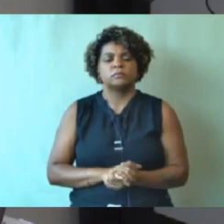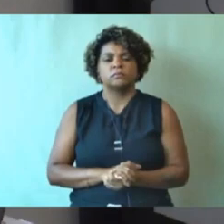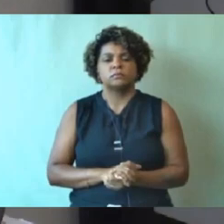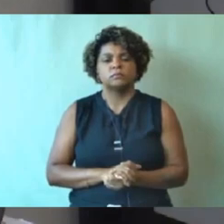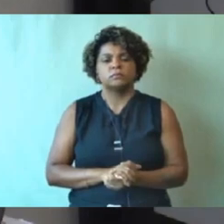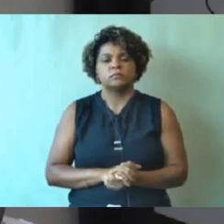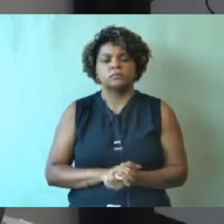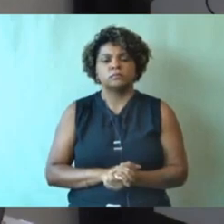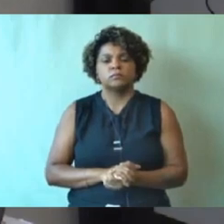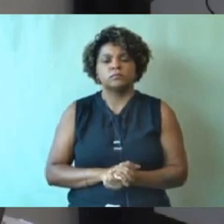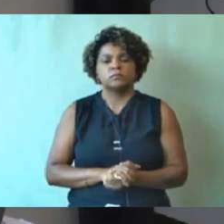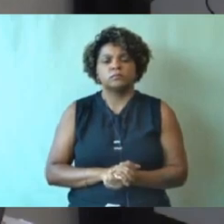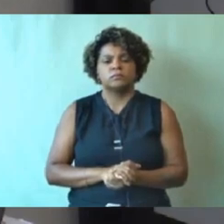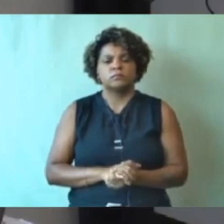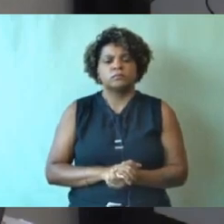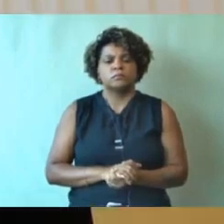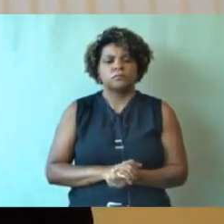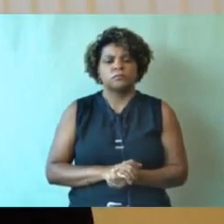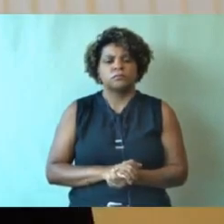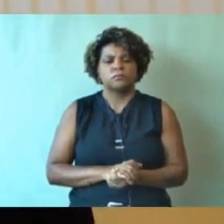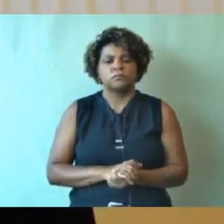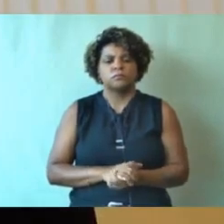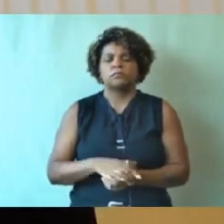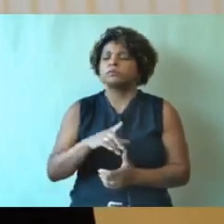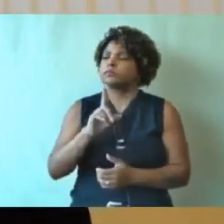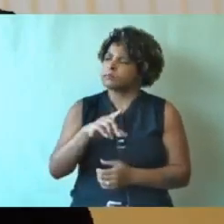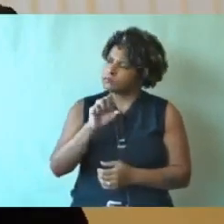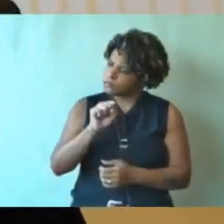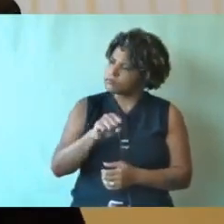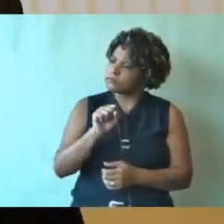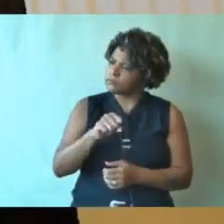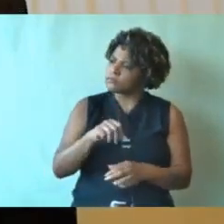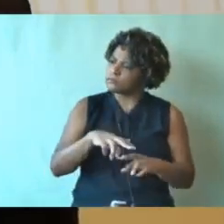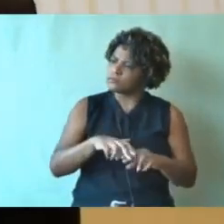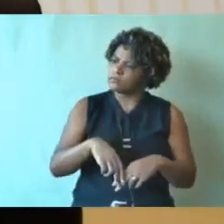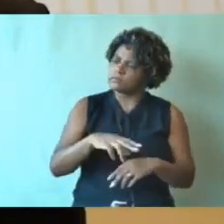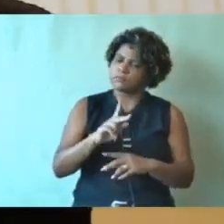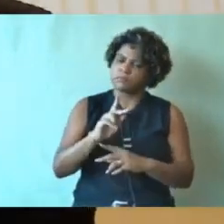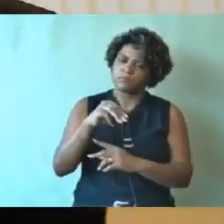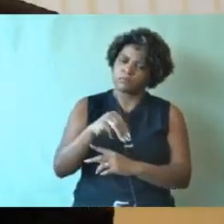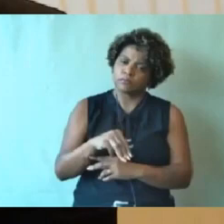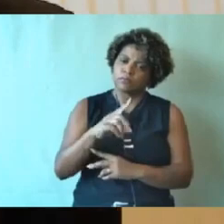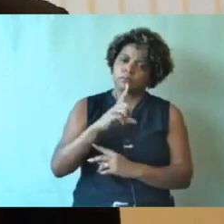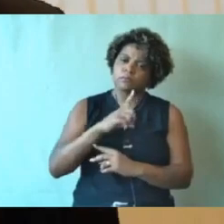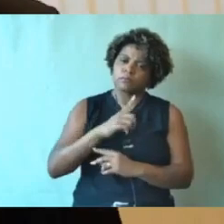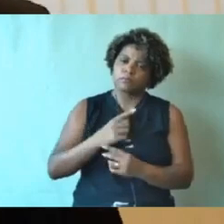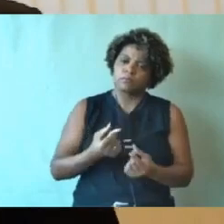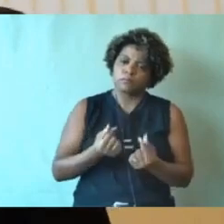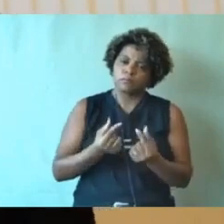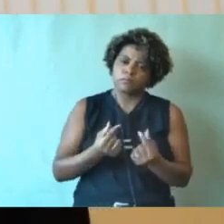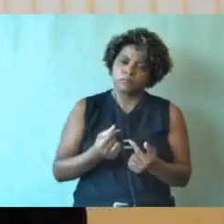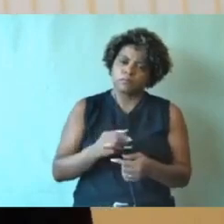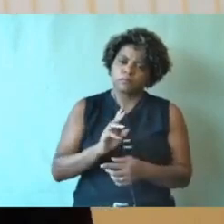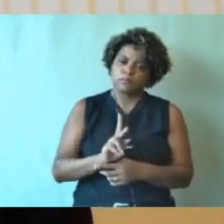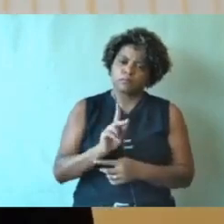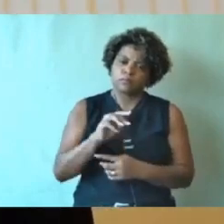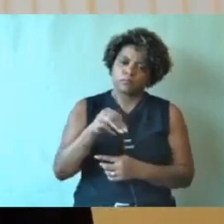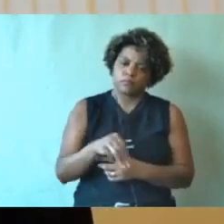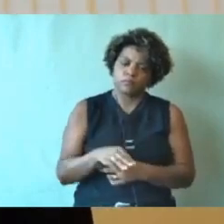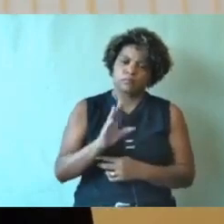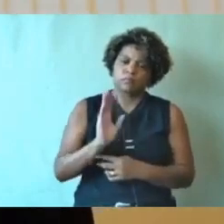fato. É por quilômetro, sim. É porque tem até um valor de quilômetro publicado. Na lei